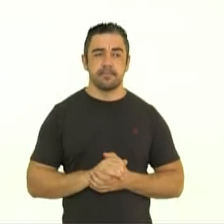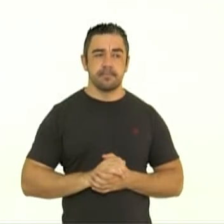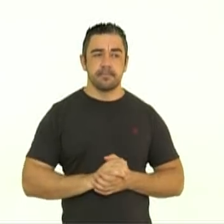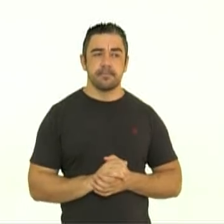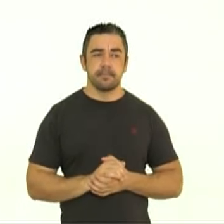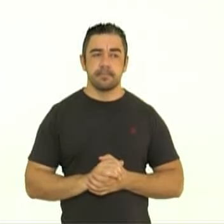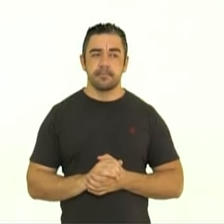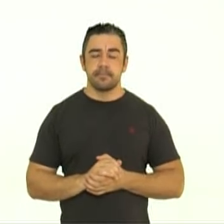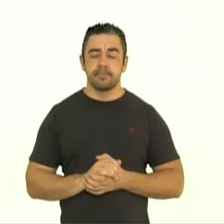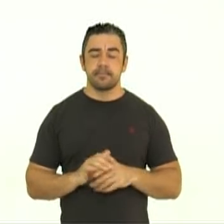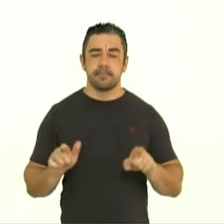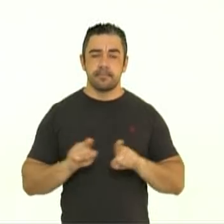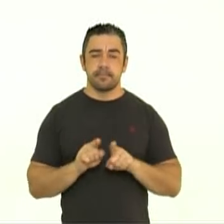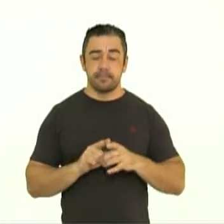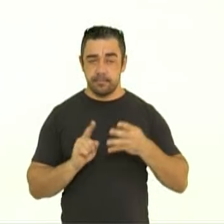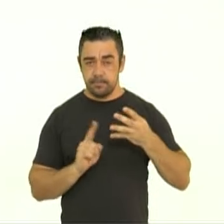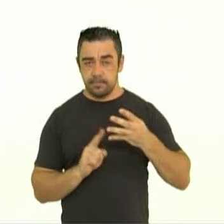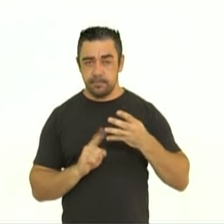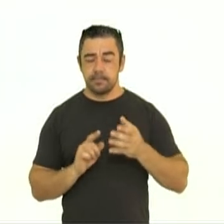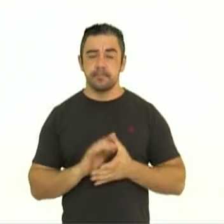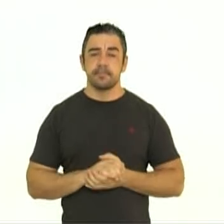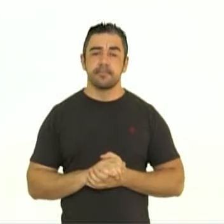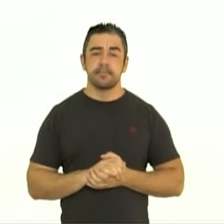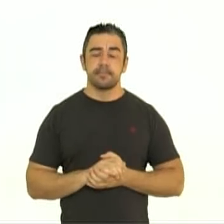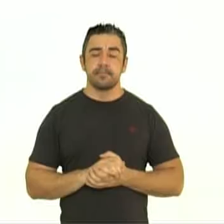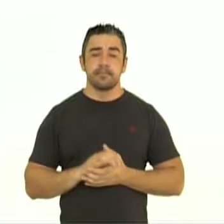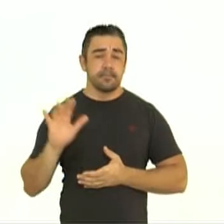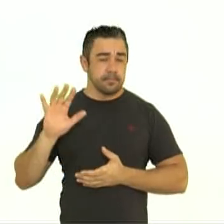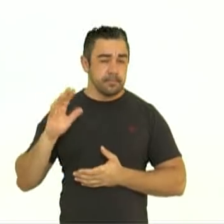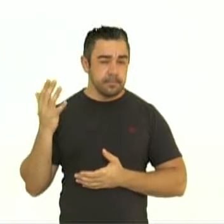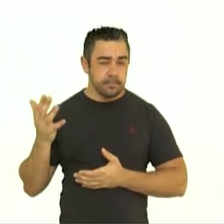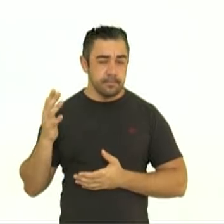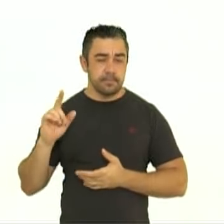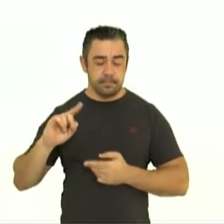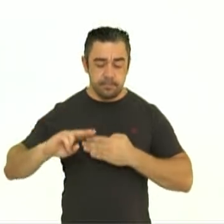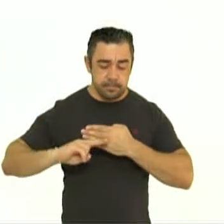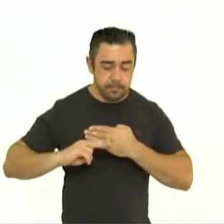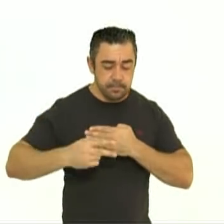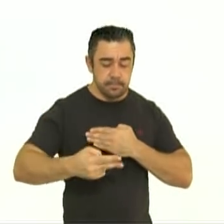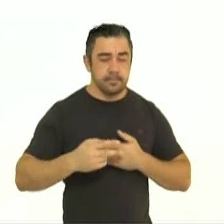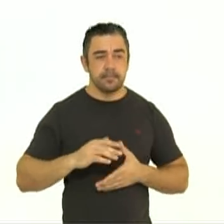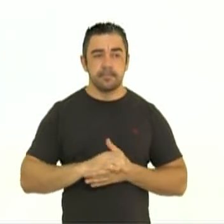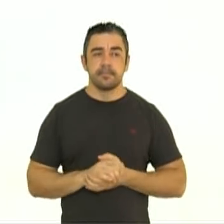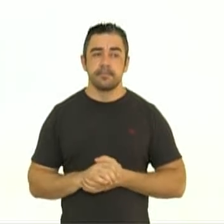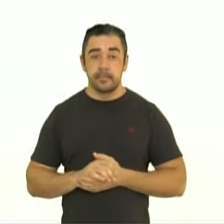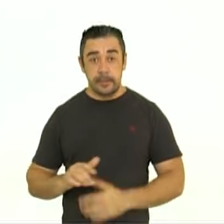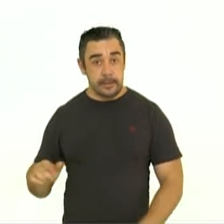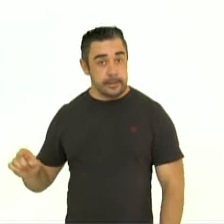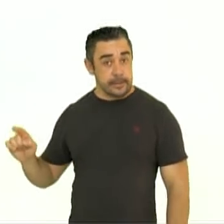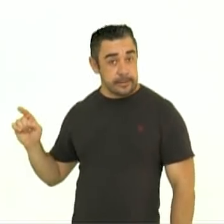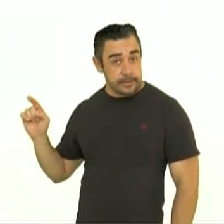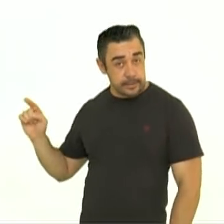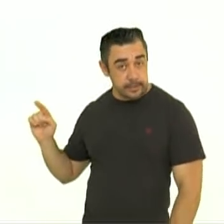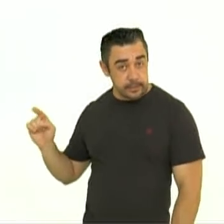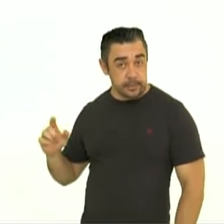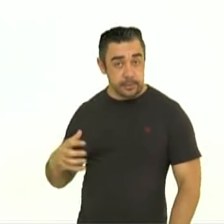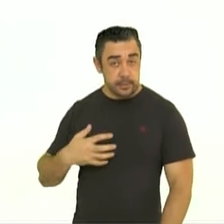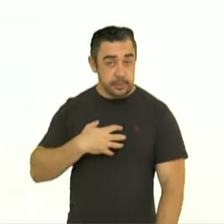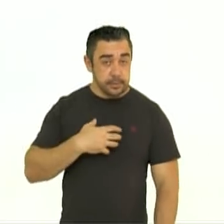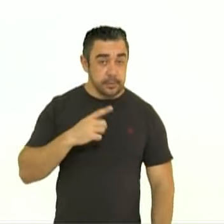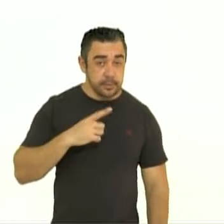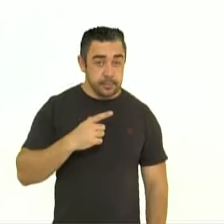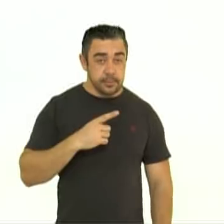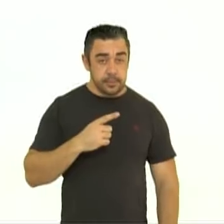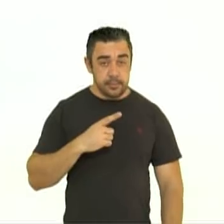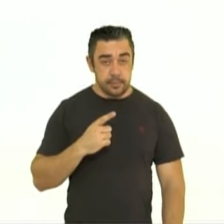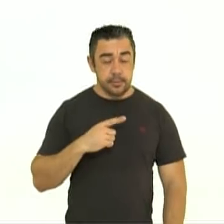né? Também temos aí o argumento de causa e efeito. Bom, nesse modelo, apresentam-se